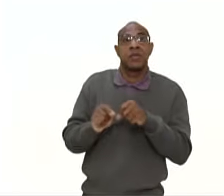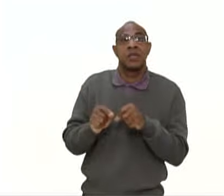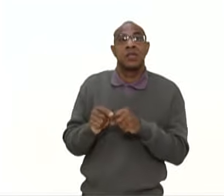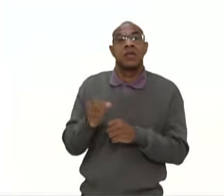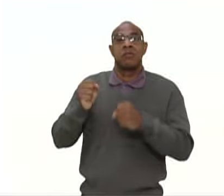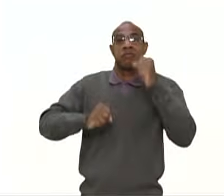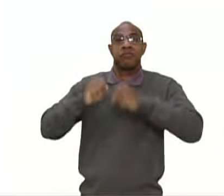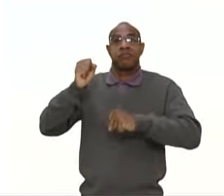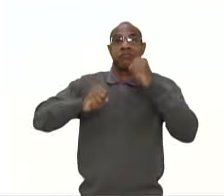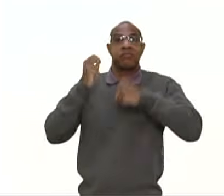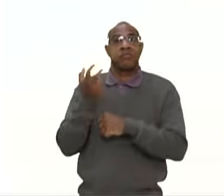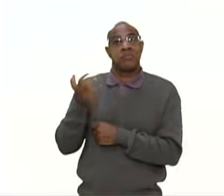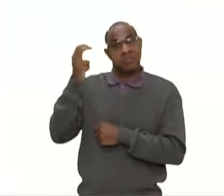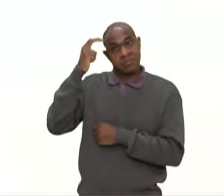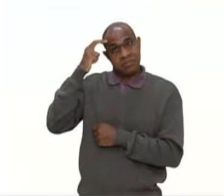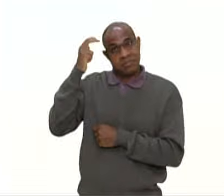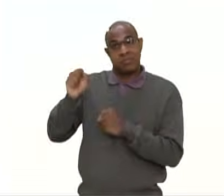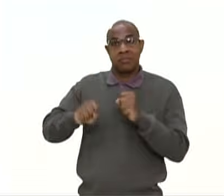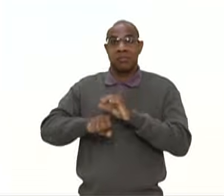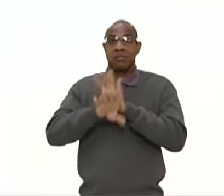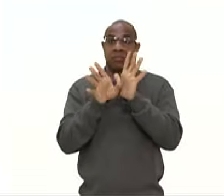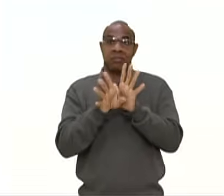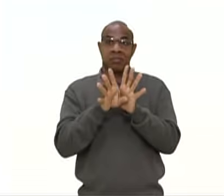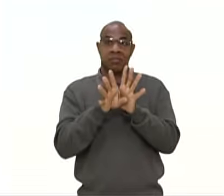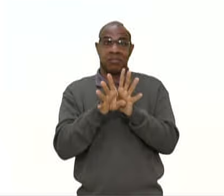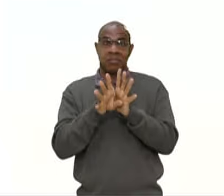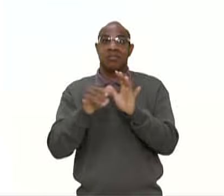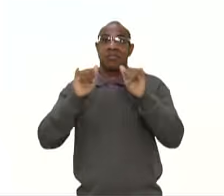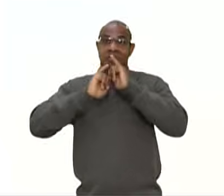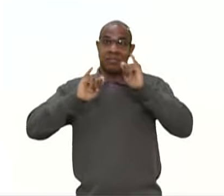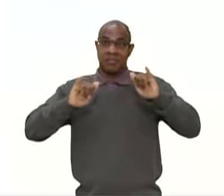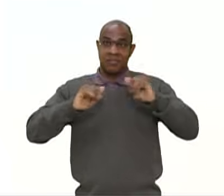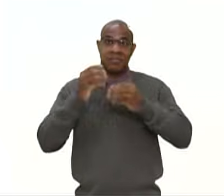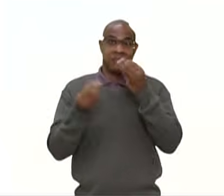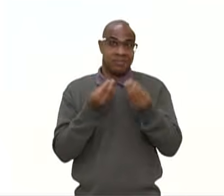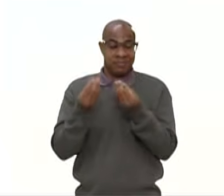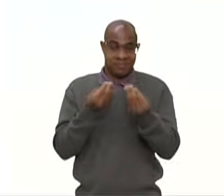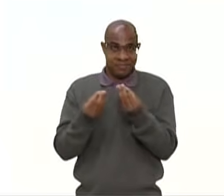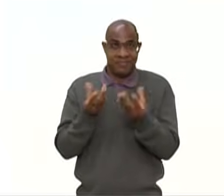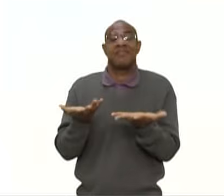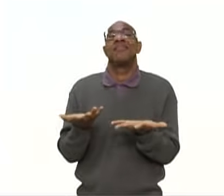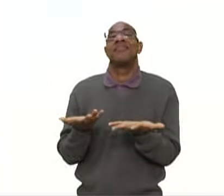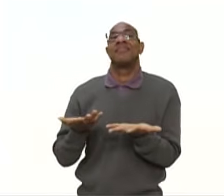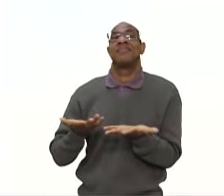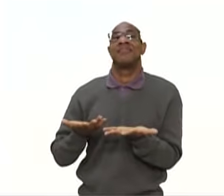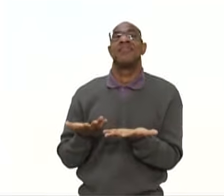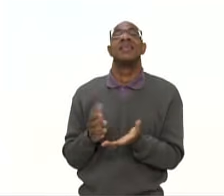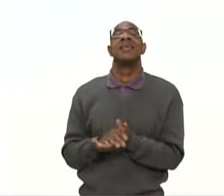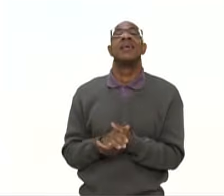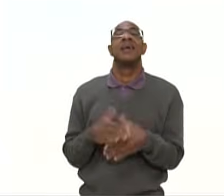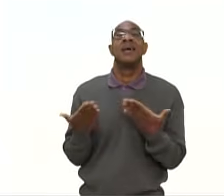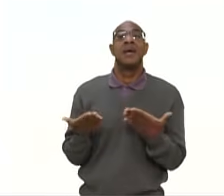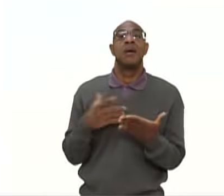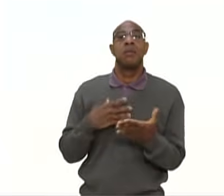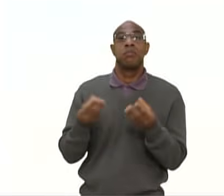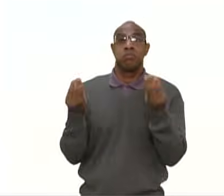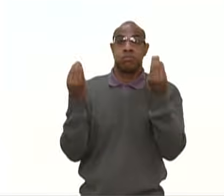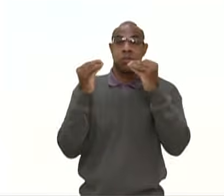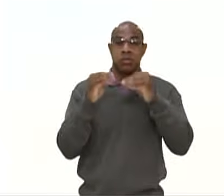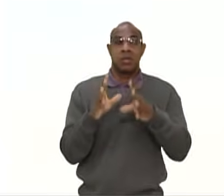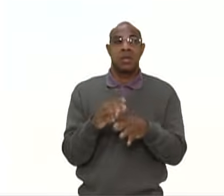o esclarecimento como mistificação das massas, de Theodor Adorno e Max Horkheimer, publicado